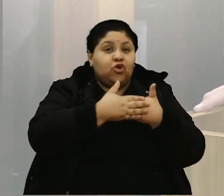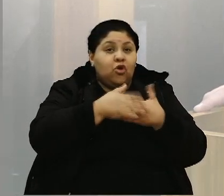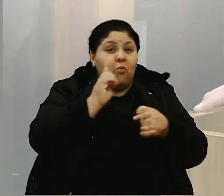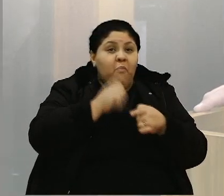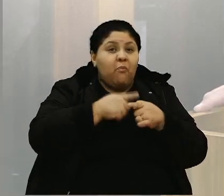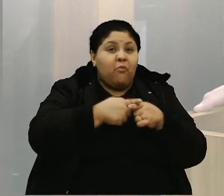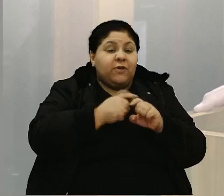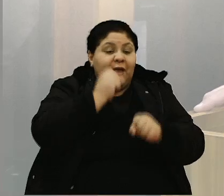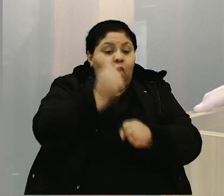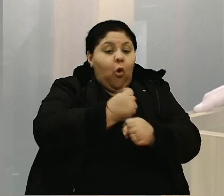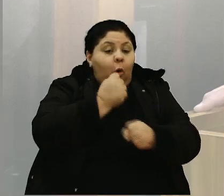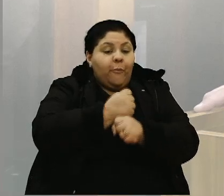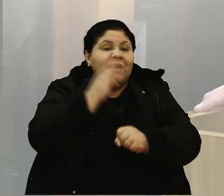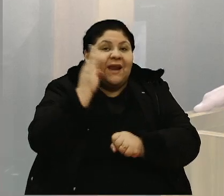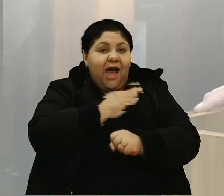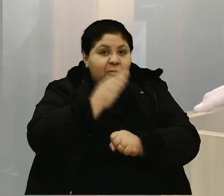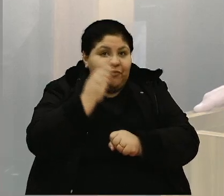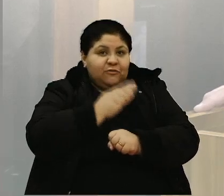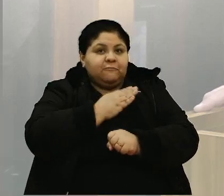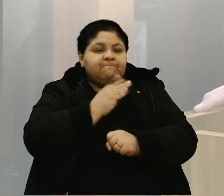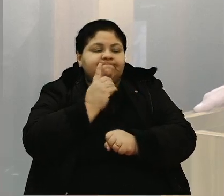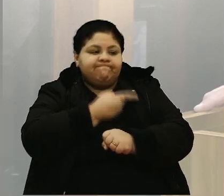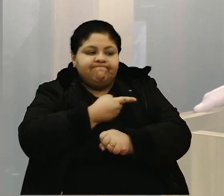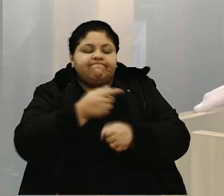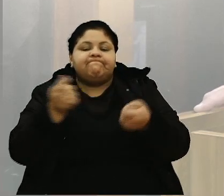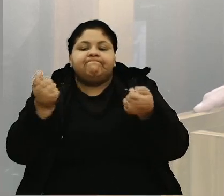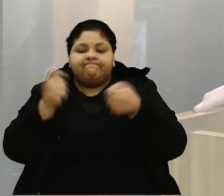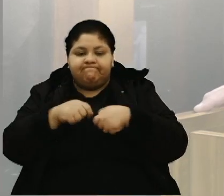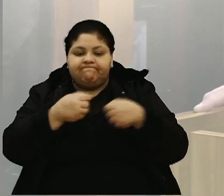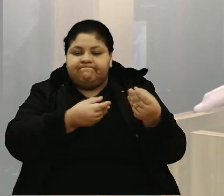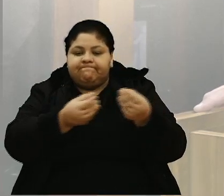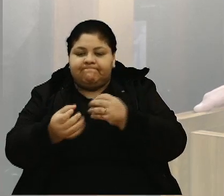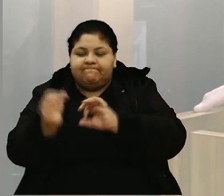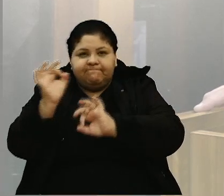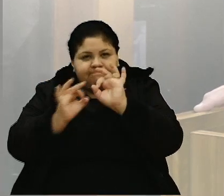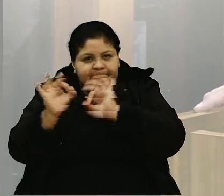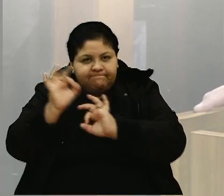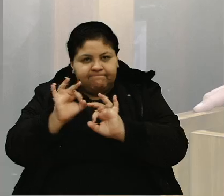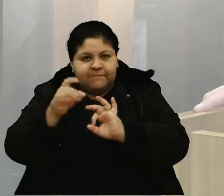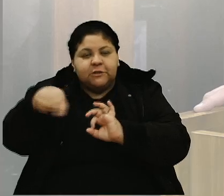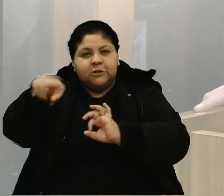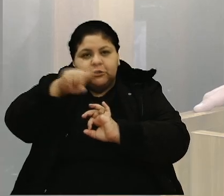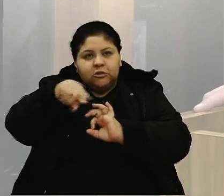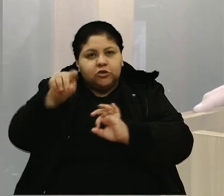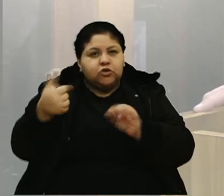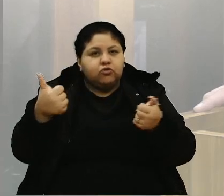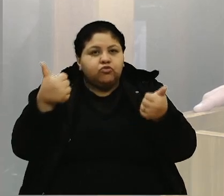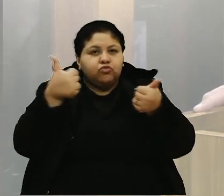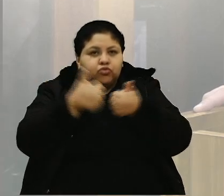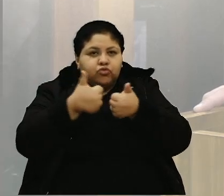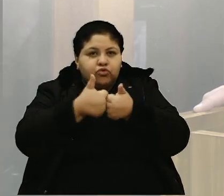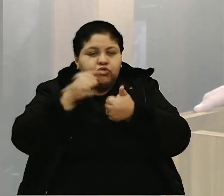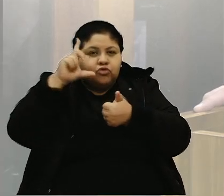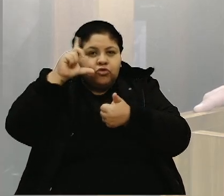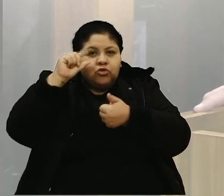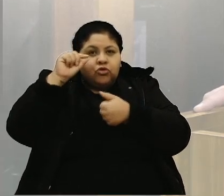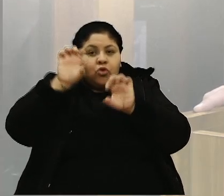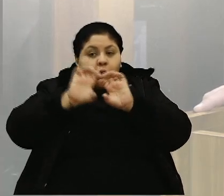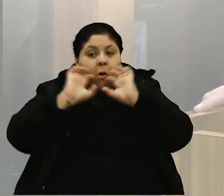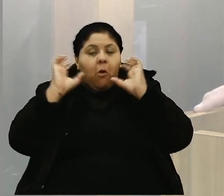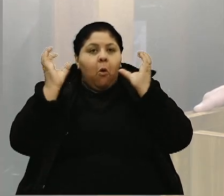obras urgentes, né, Fabiano? Isso aí, precisa de muitos reparos e nós junto, né, Scal, com a